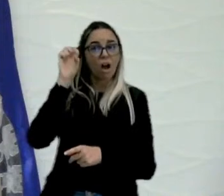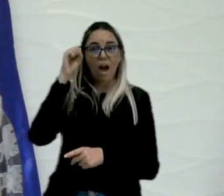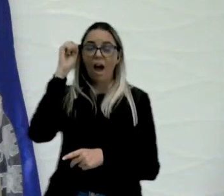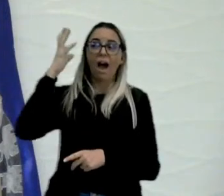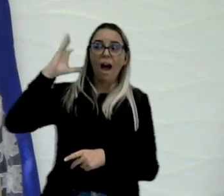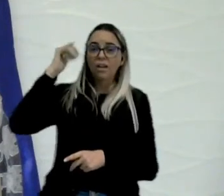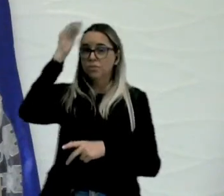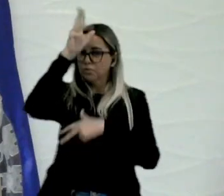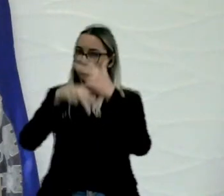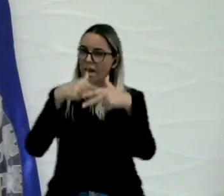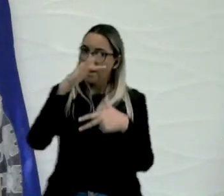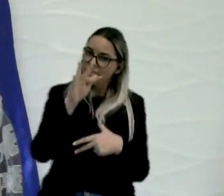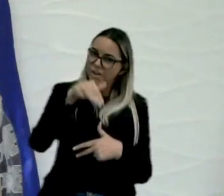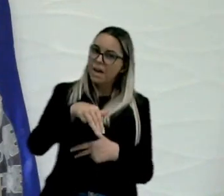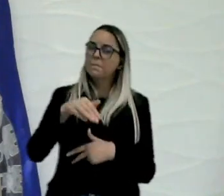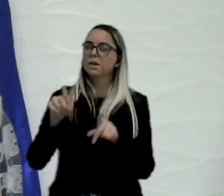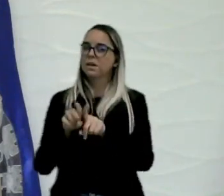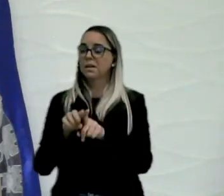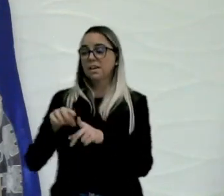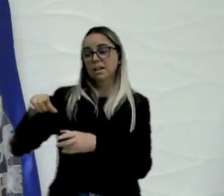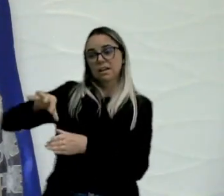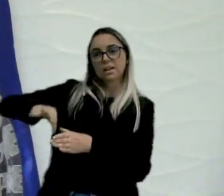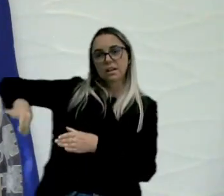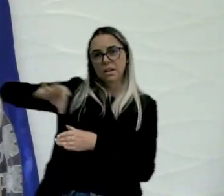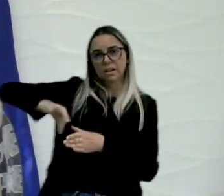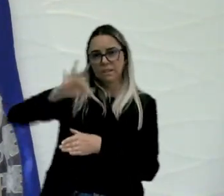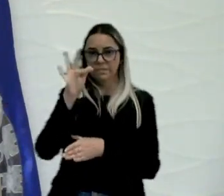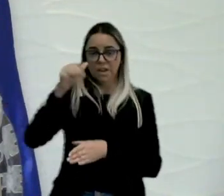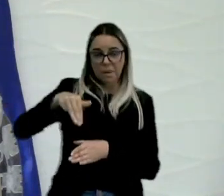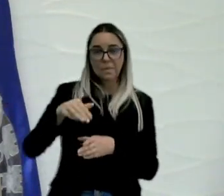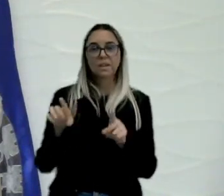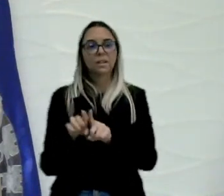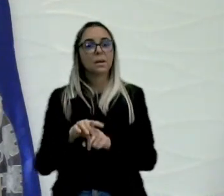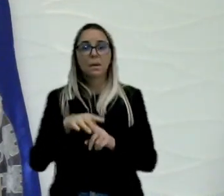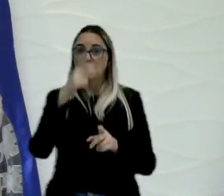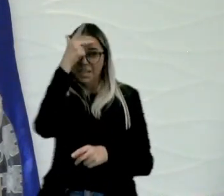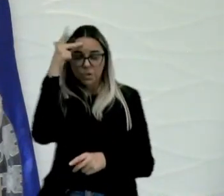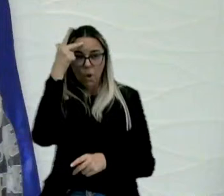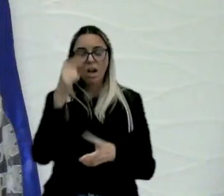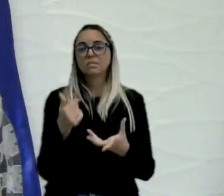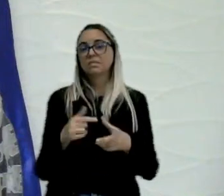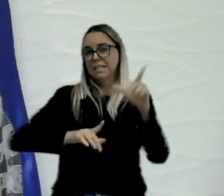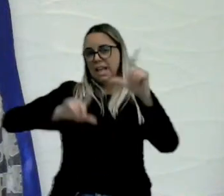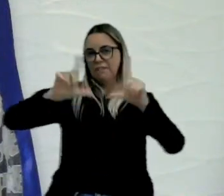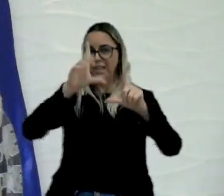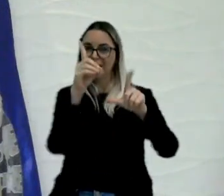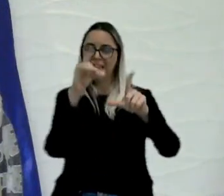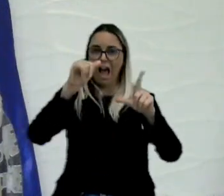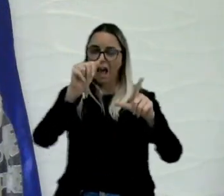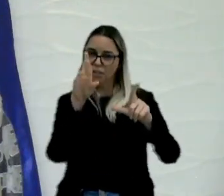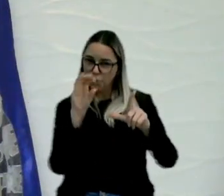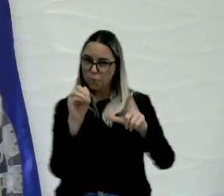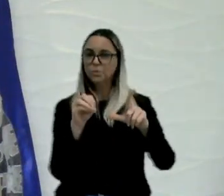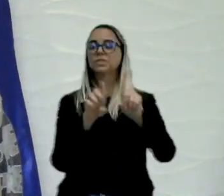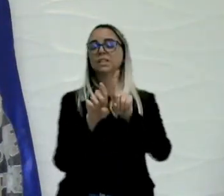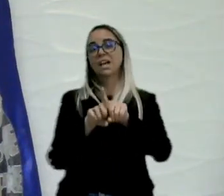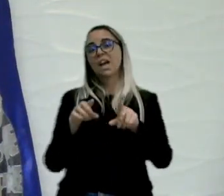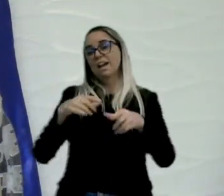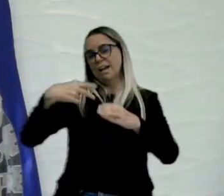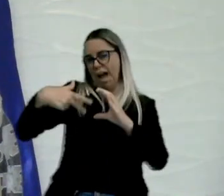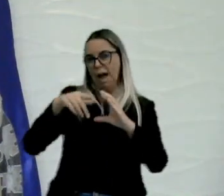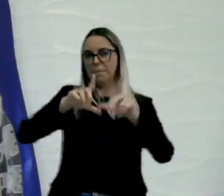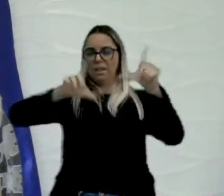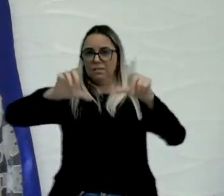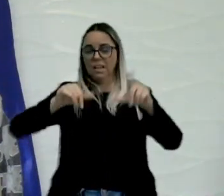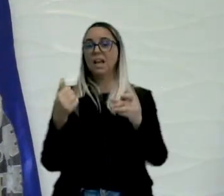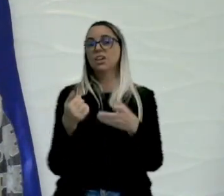Espírito Santo FM pessoal que nos assiste através da TV Diário TV Câmara blog Jardim do Agreste